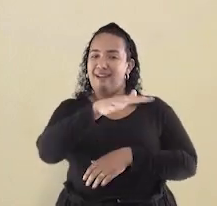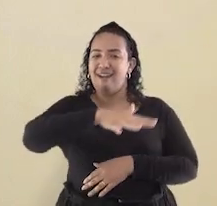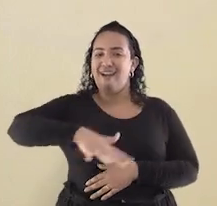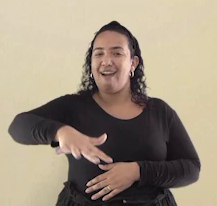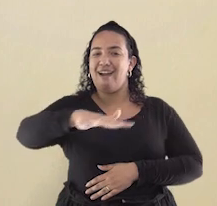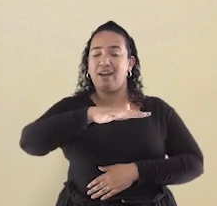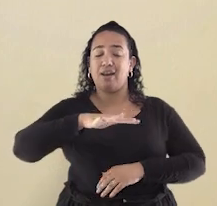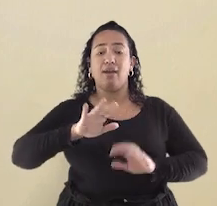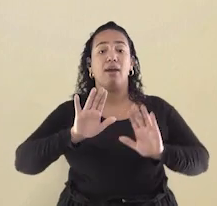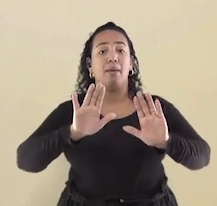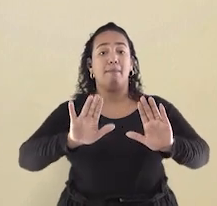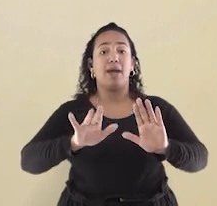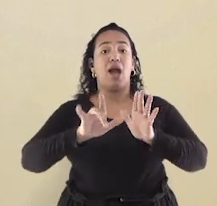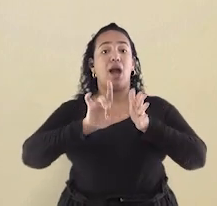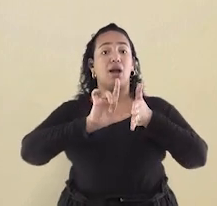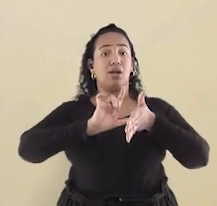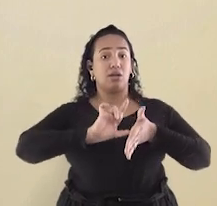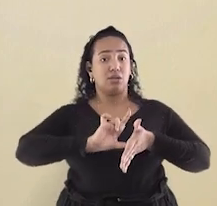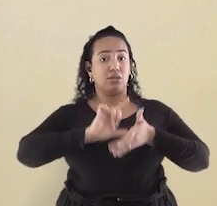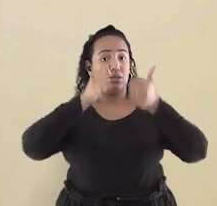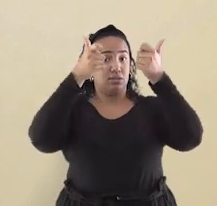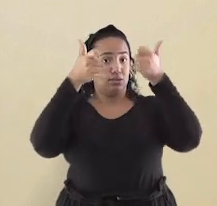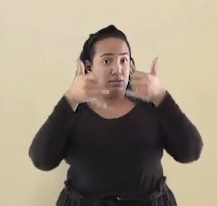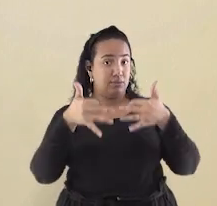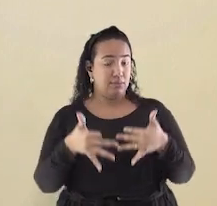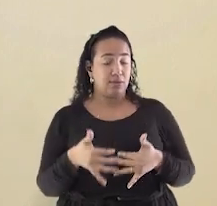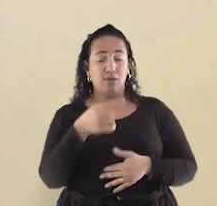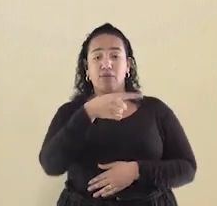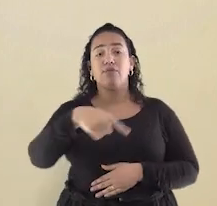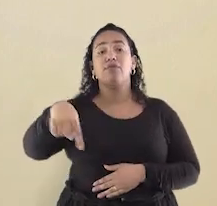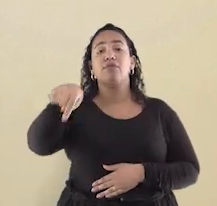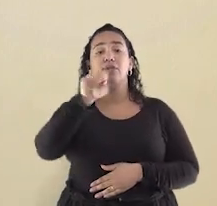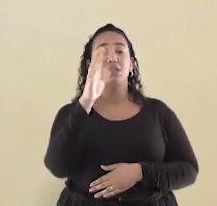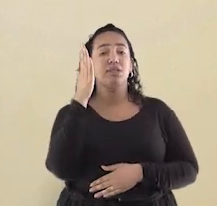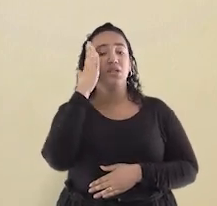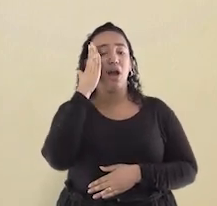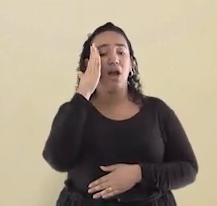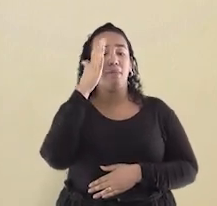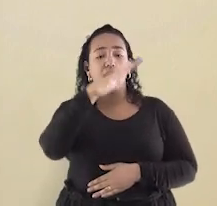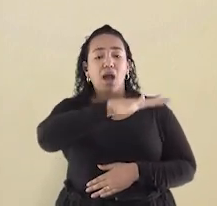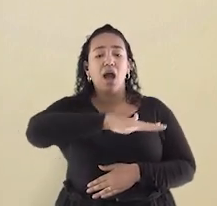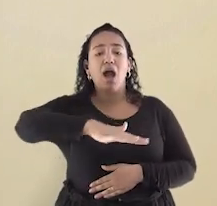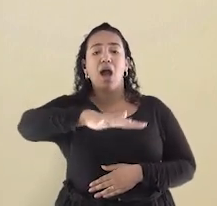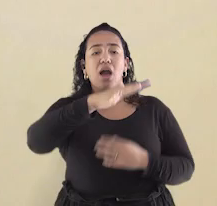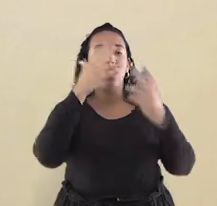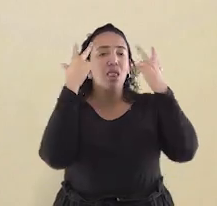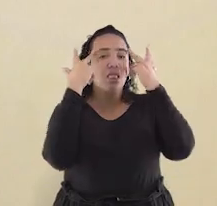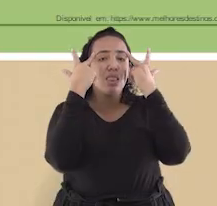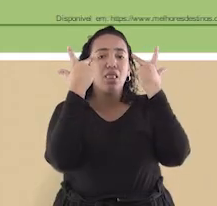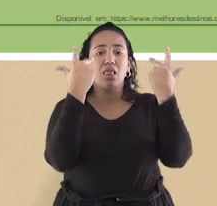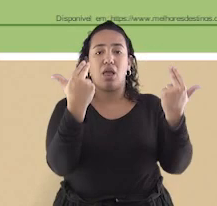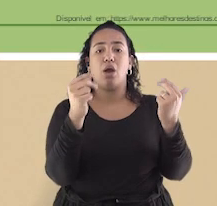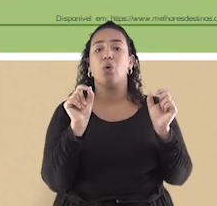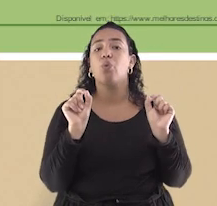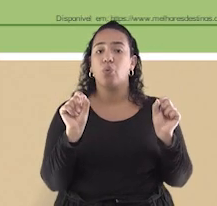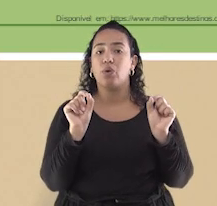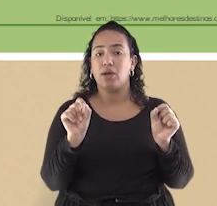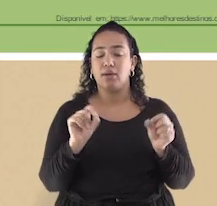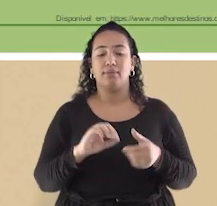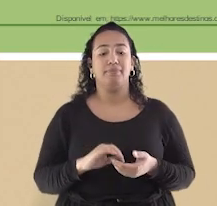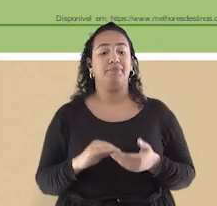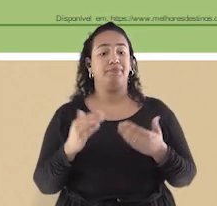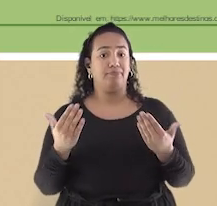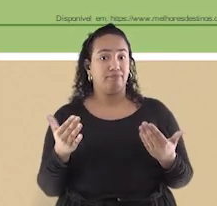espaços. Mas para a gente começar a falar sobre isso, antes ainda, você sabe o que é um espaço natural? Bom, um